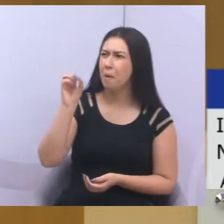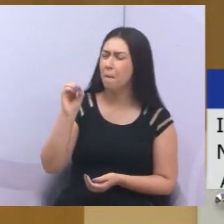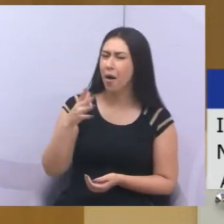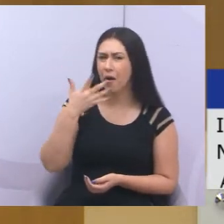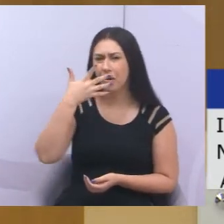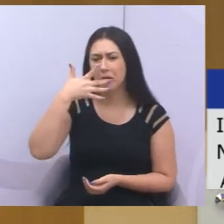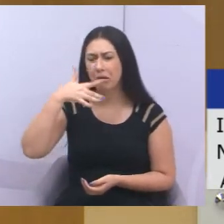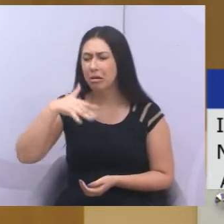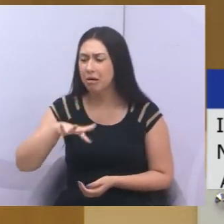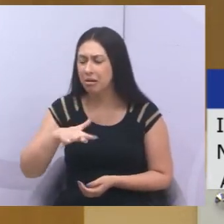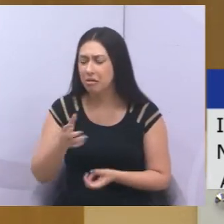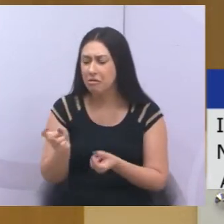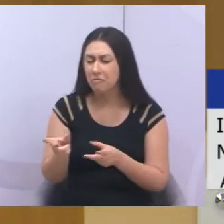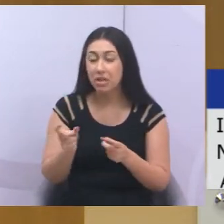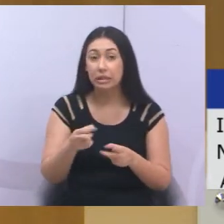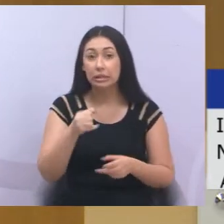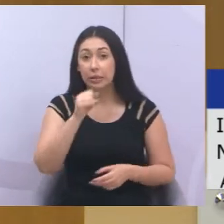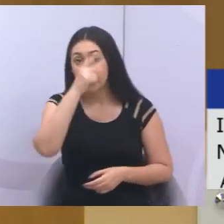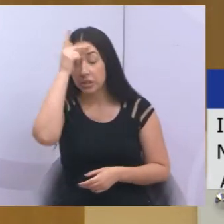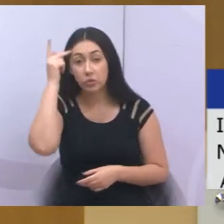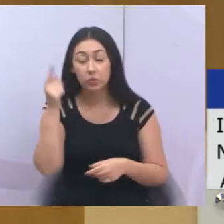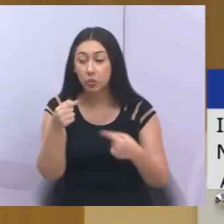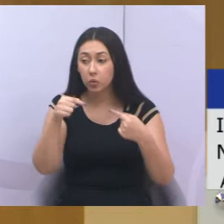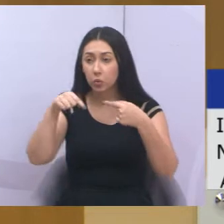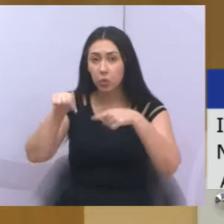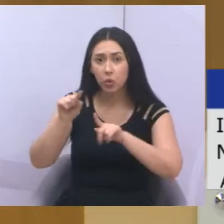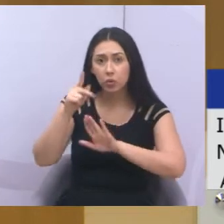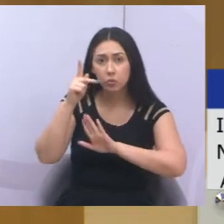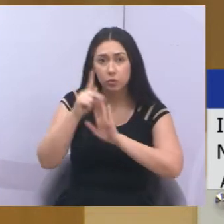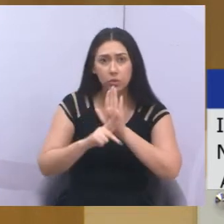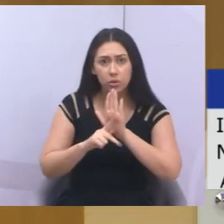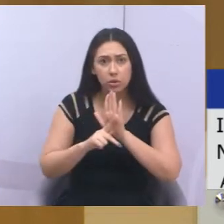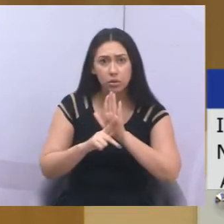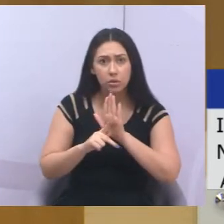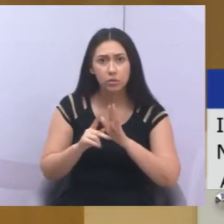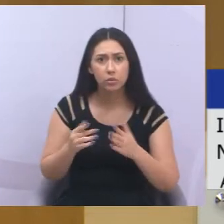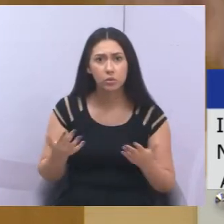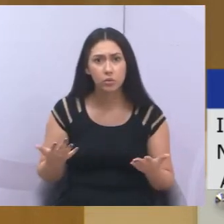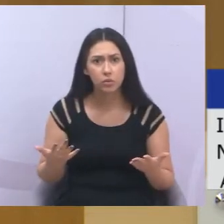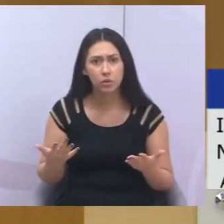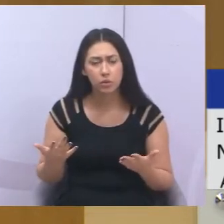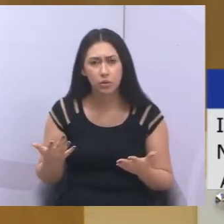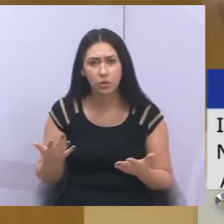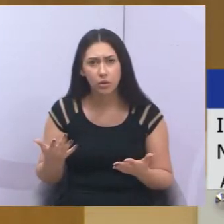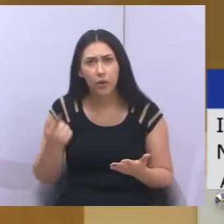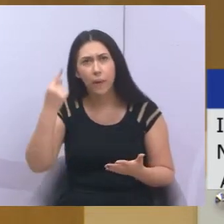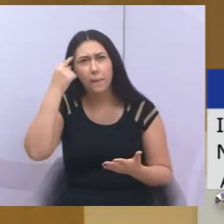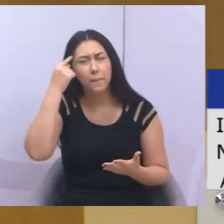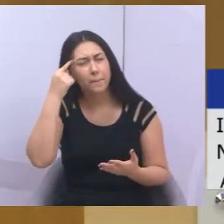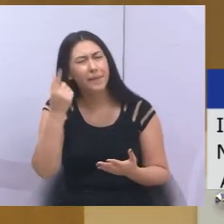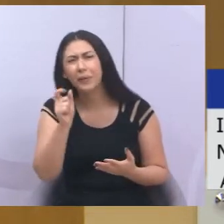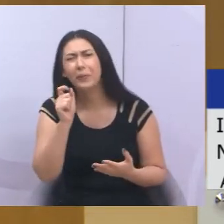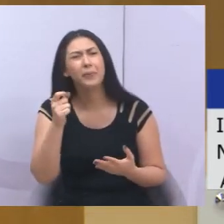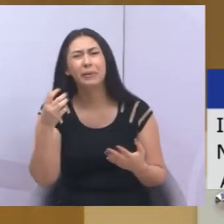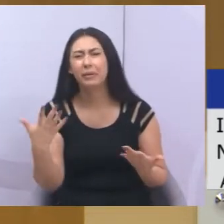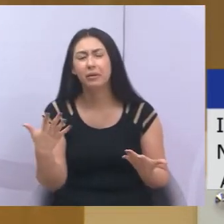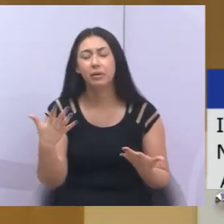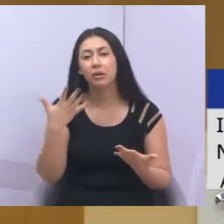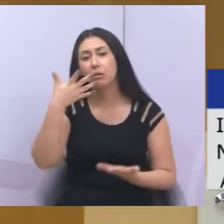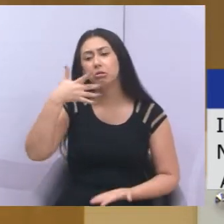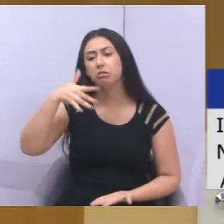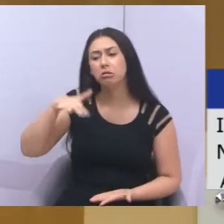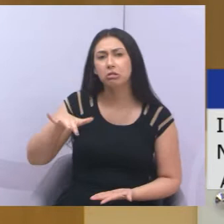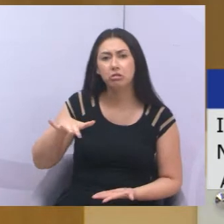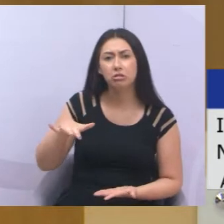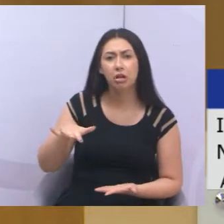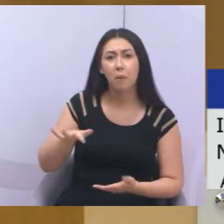essas pessoas que estão criticando o projeto do pastor Timóteo? Será que na cabeça dessas pessoas, essas crianças